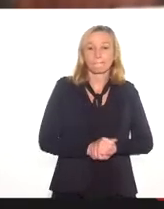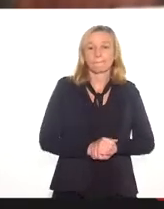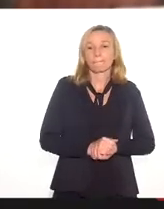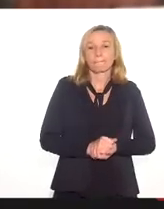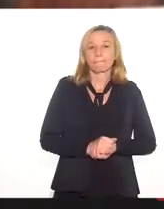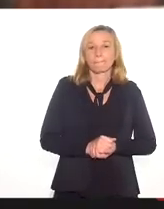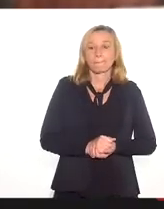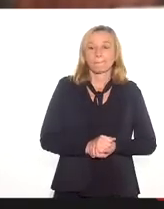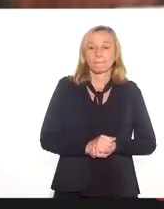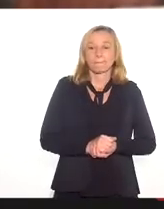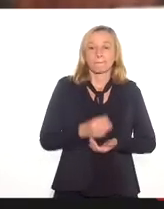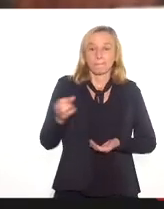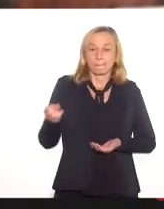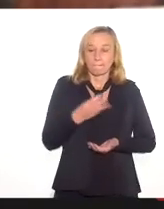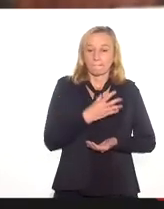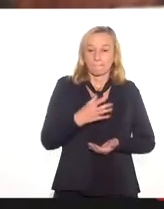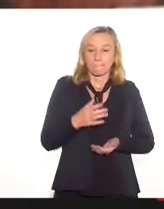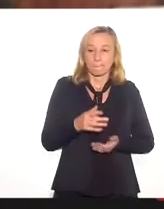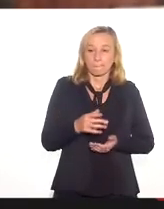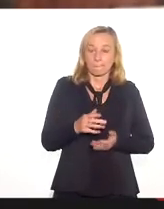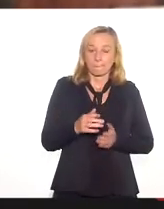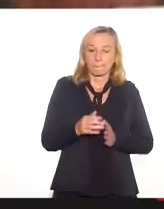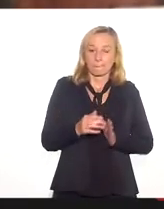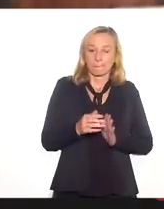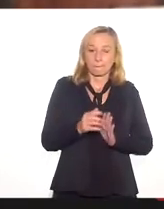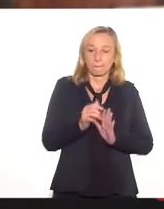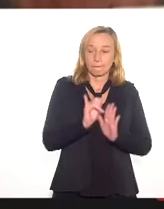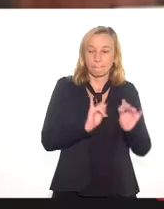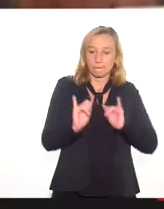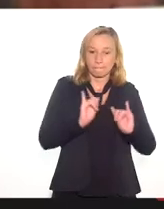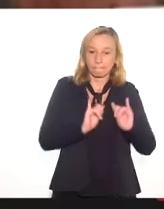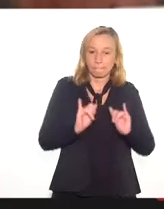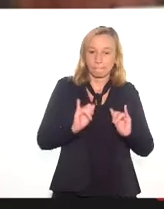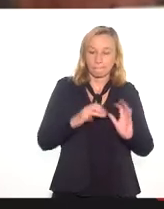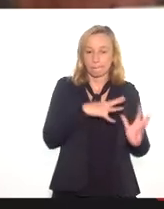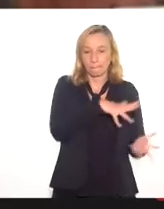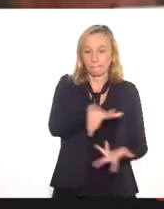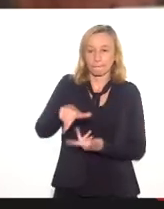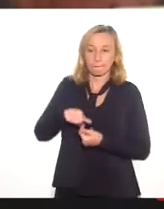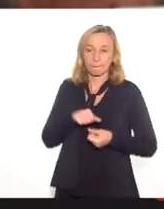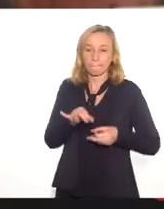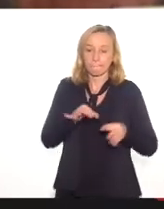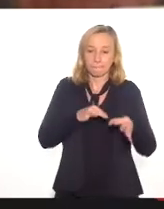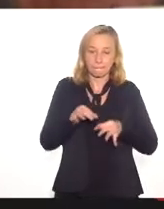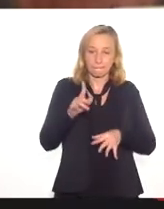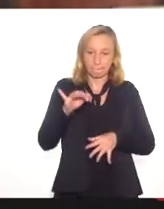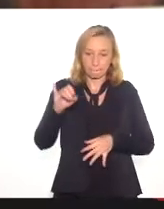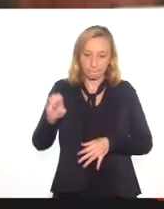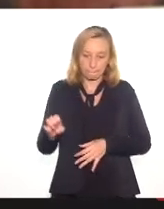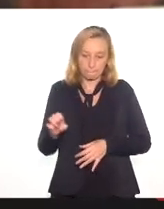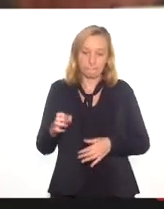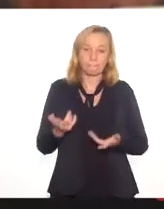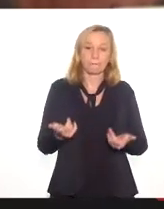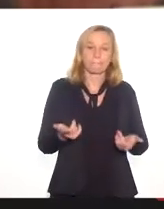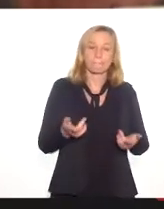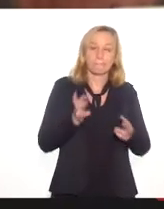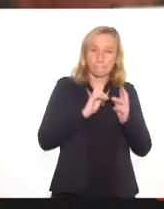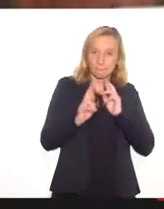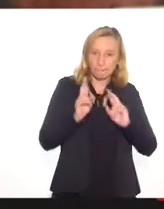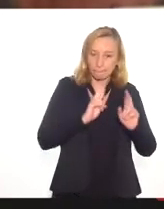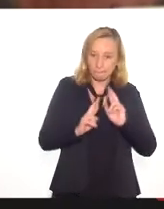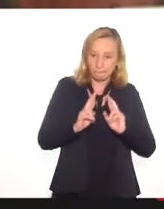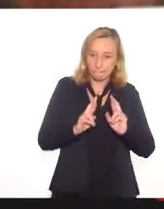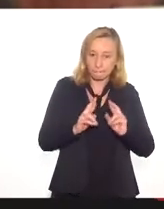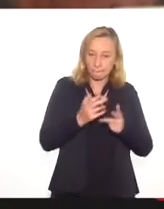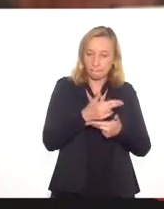conta essa nova agenda global, a partir do plano Biden e das respostas